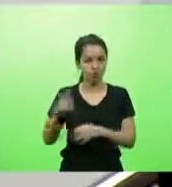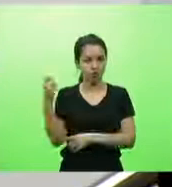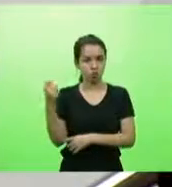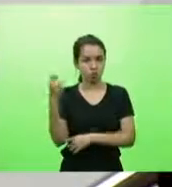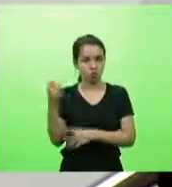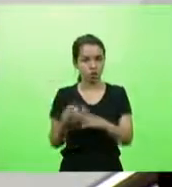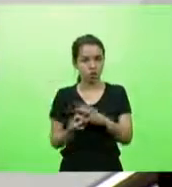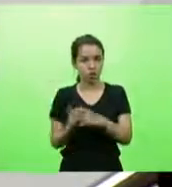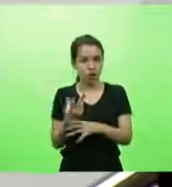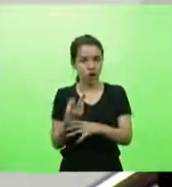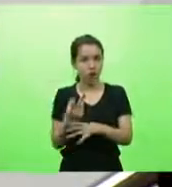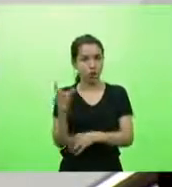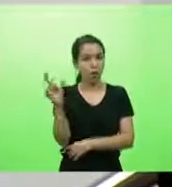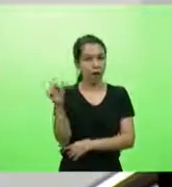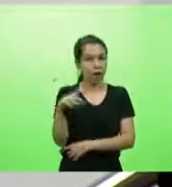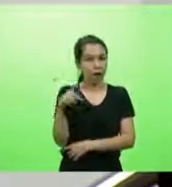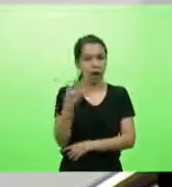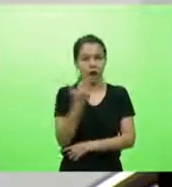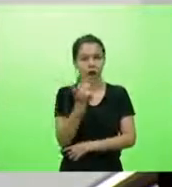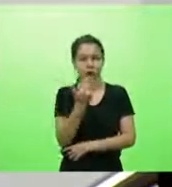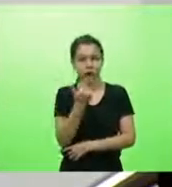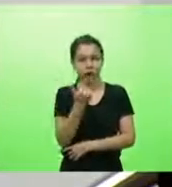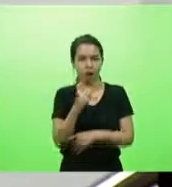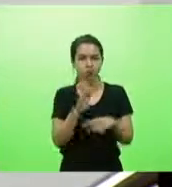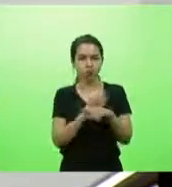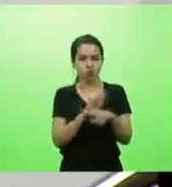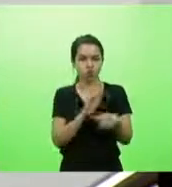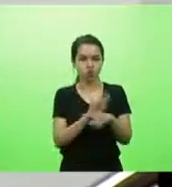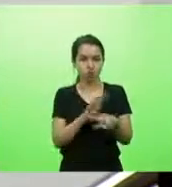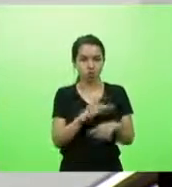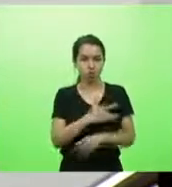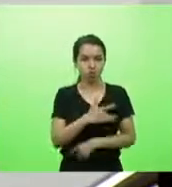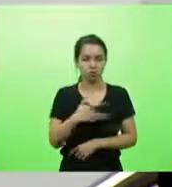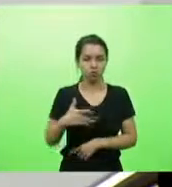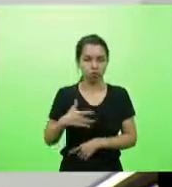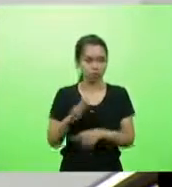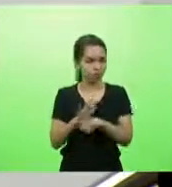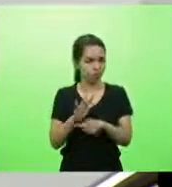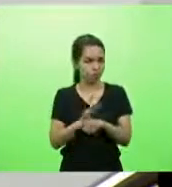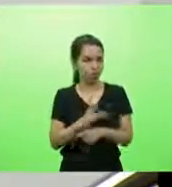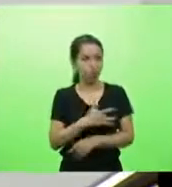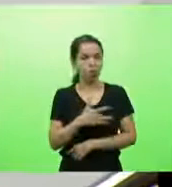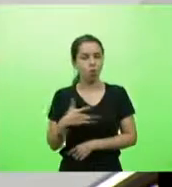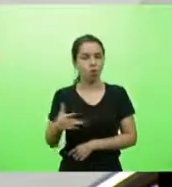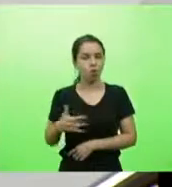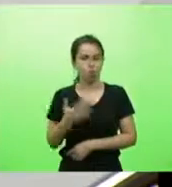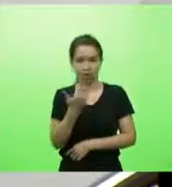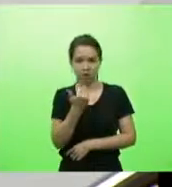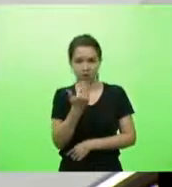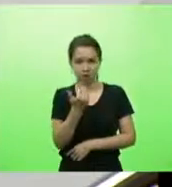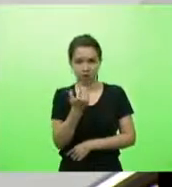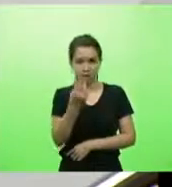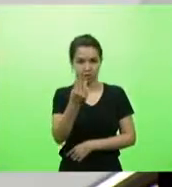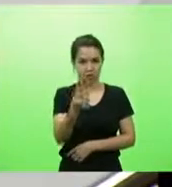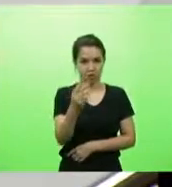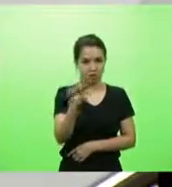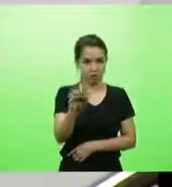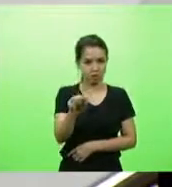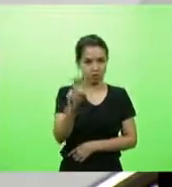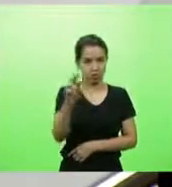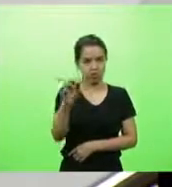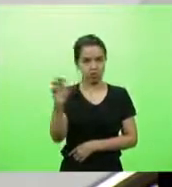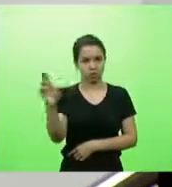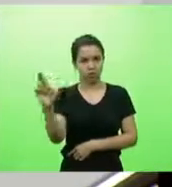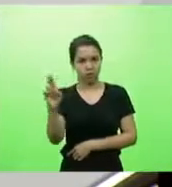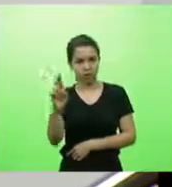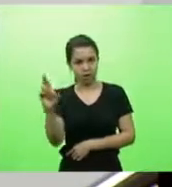alimentação, um auxílio saúde no valor de R$ 3.500, um auxílio saúde no valor de R$ 3.500.